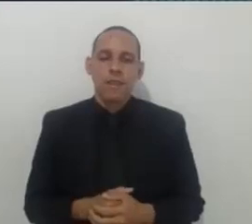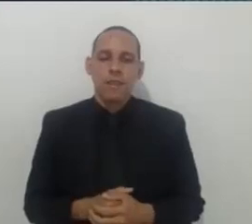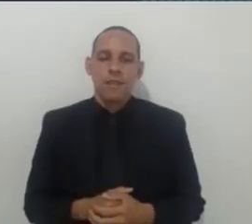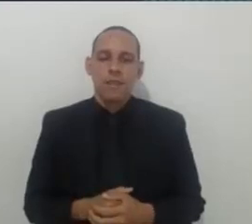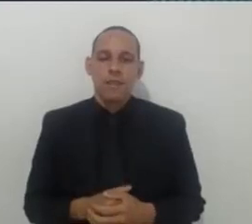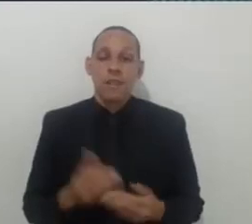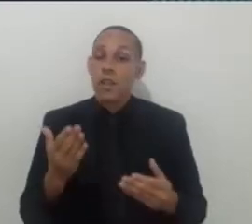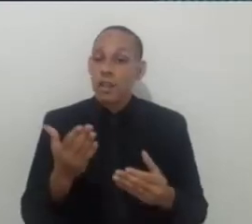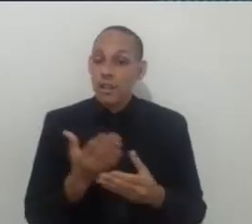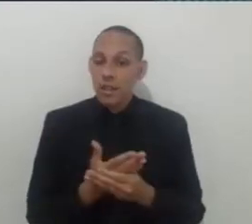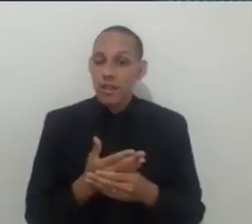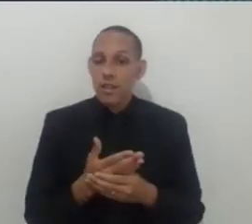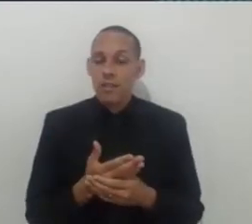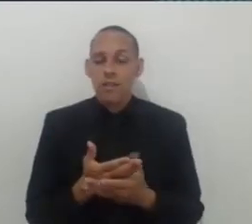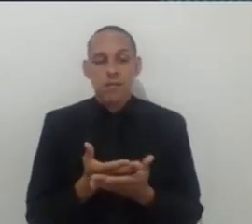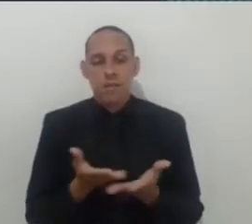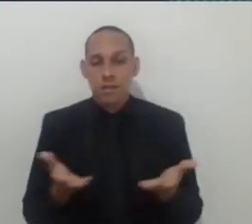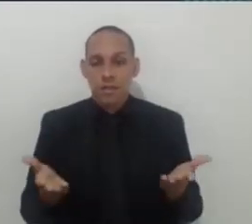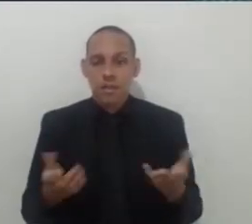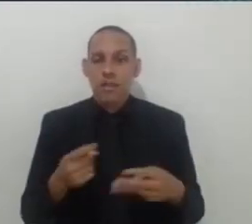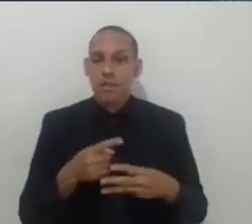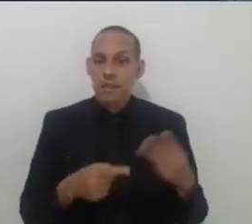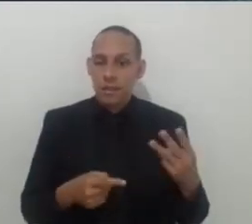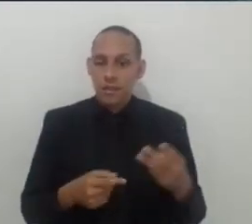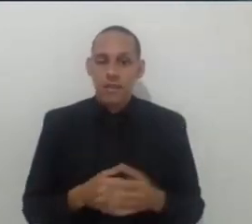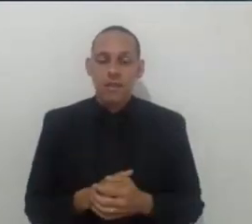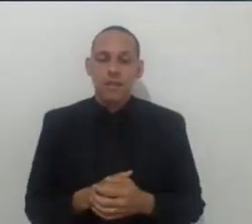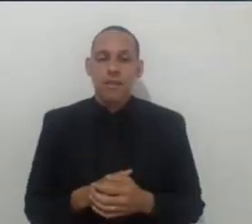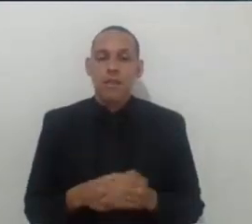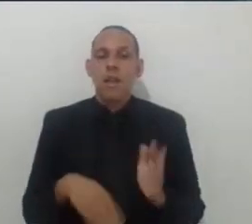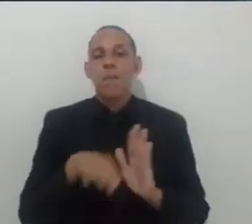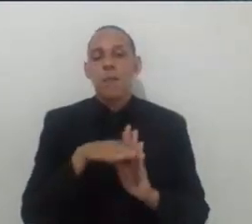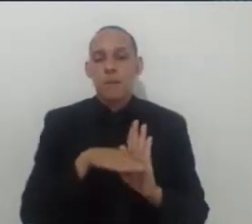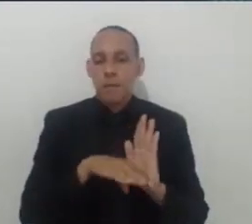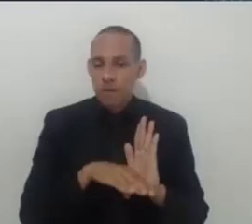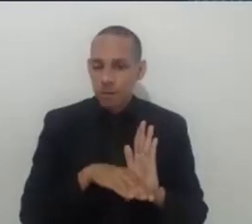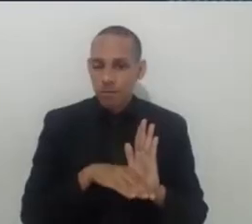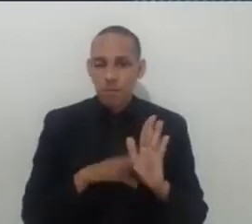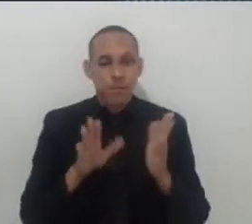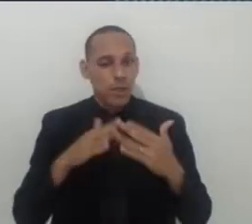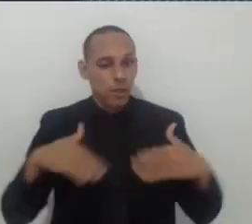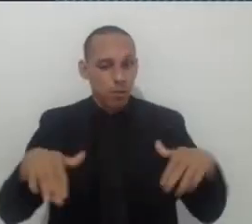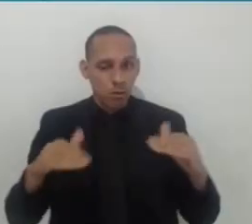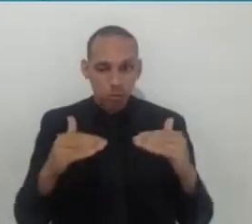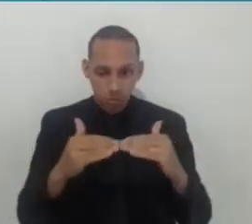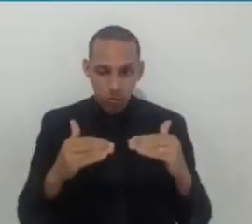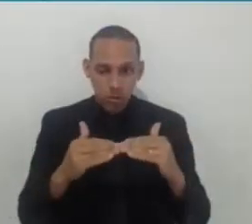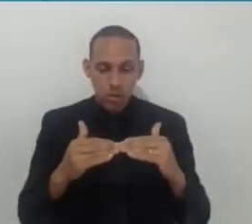processos, só estes estão em pautas. Todos concordam?